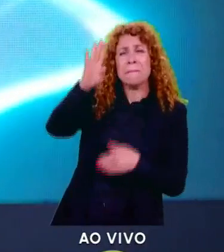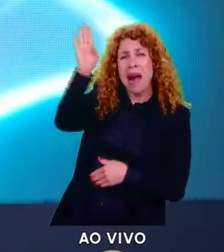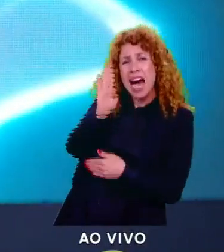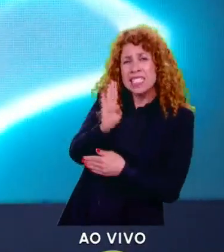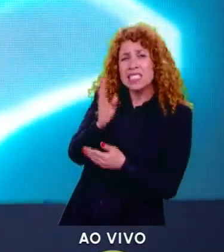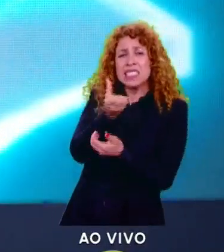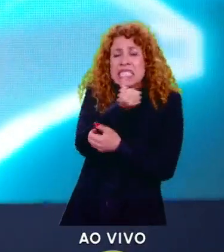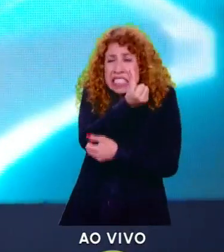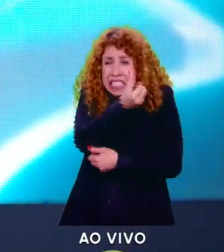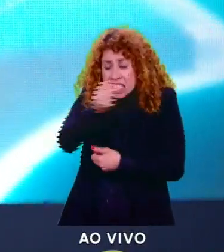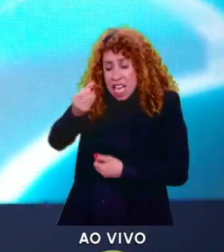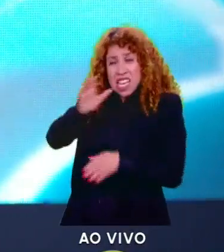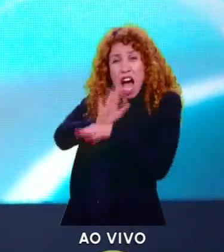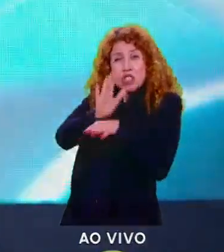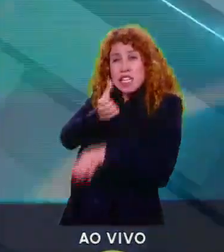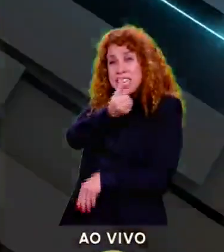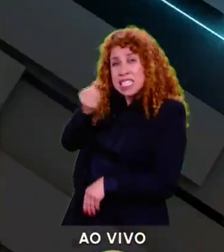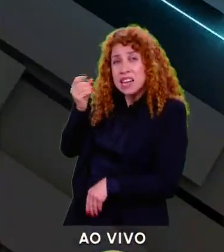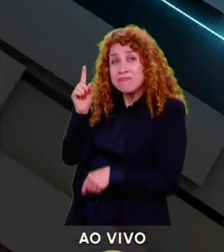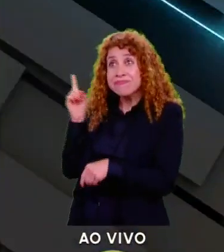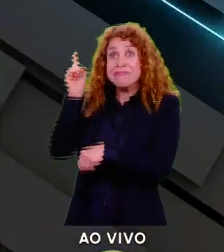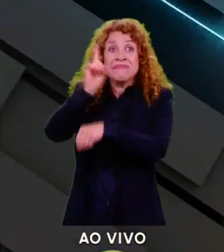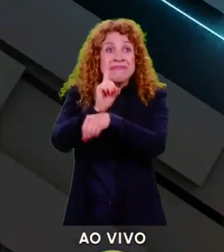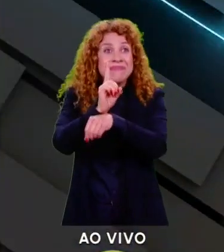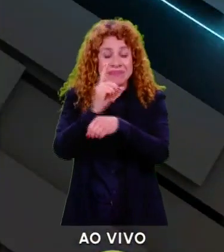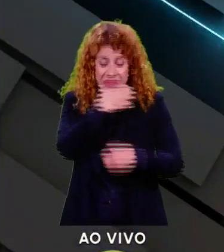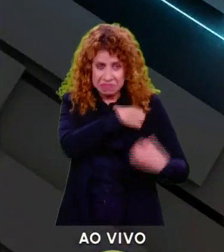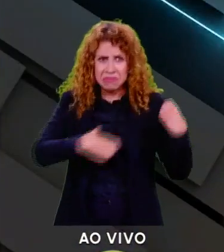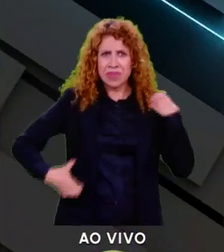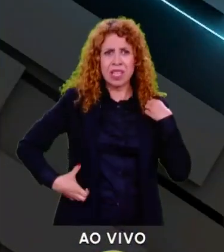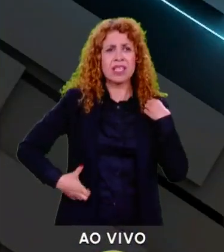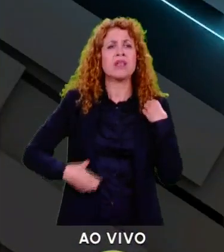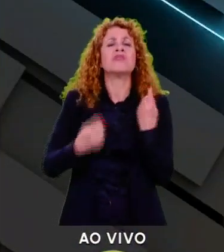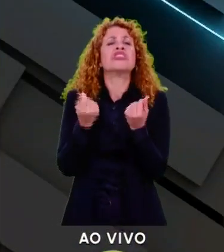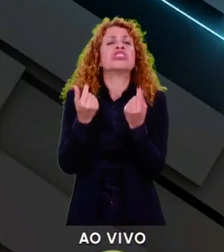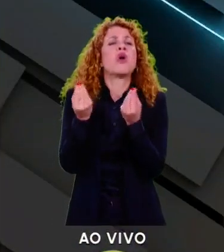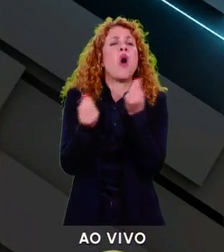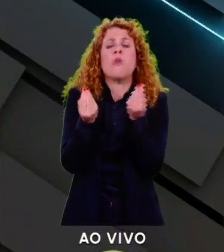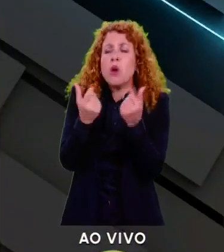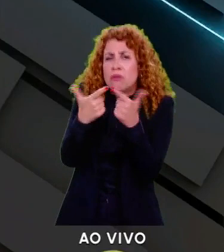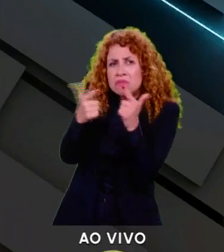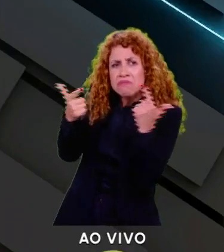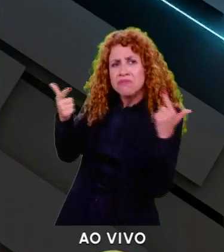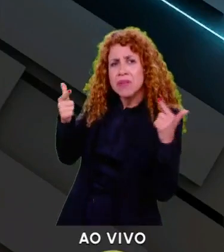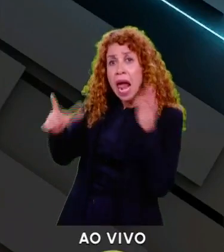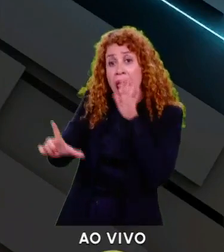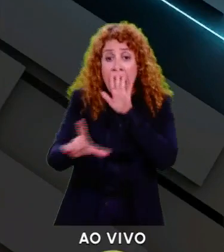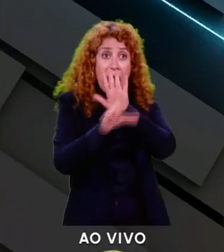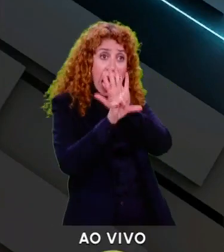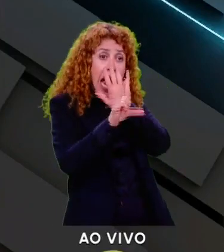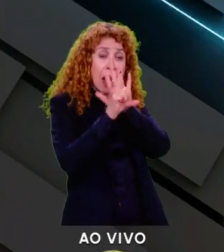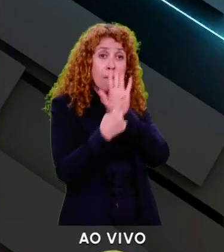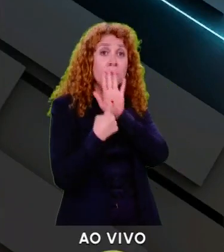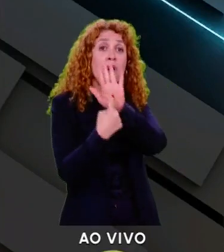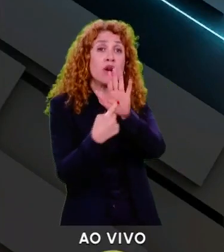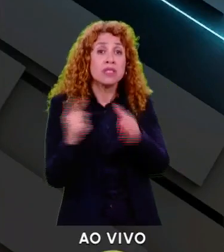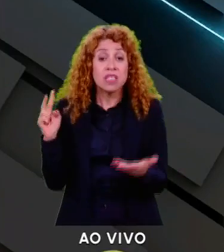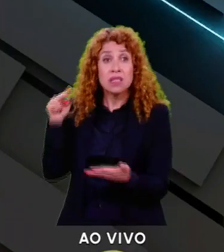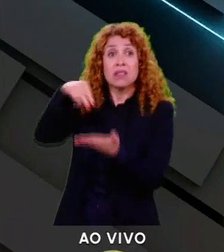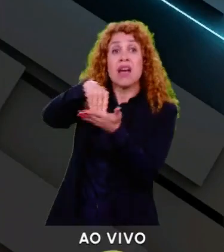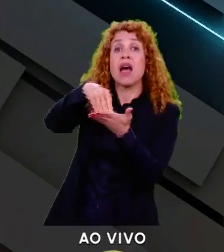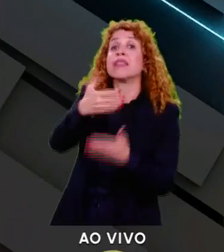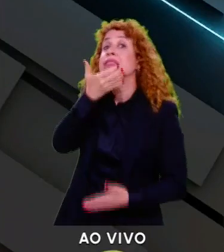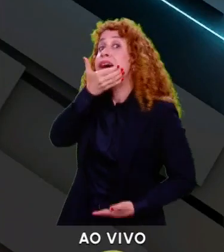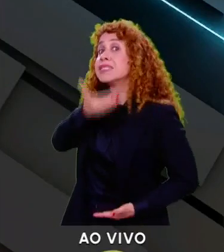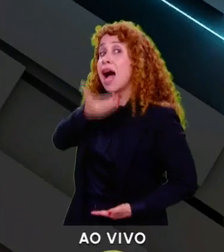não tem dinheiro para isso no orçamento a lei que foi aprovada ela prevê o pagamento de r$ 600 ou até dezembro O Senhor já falou em